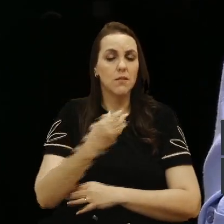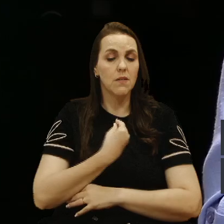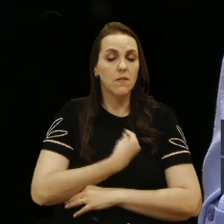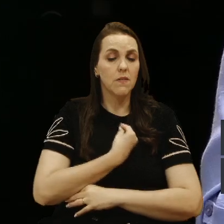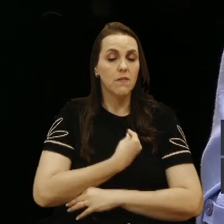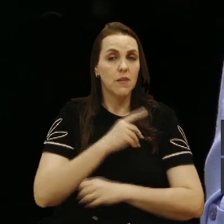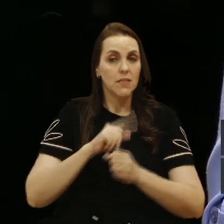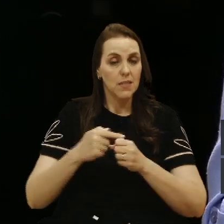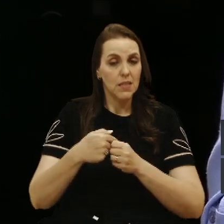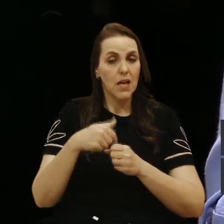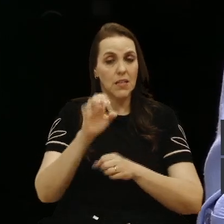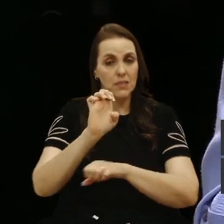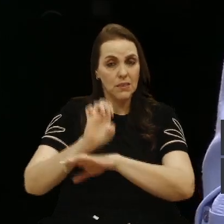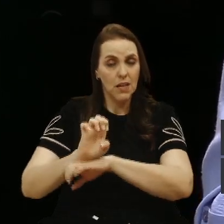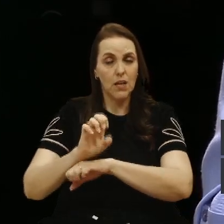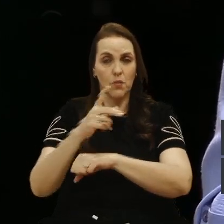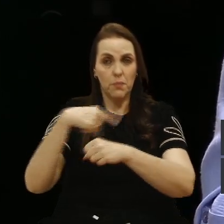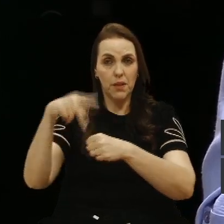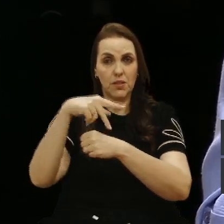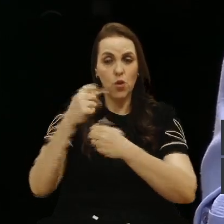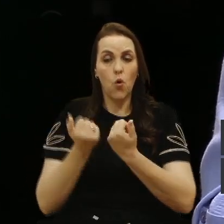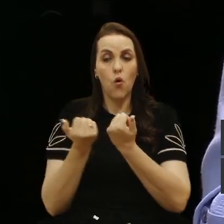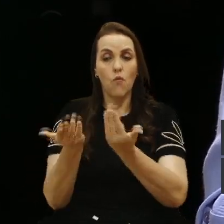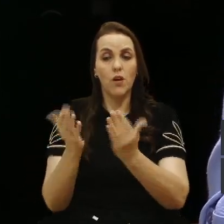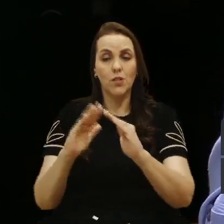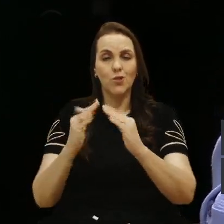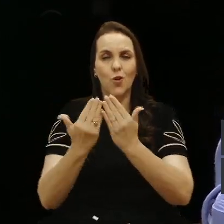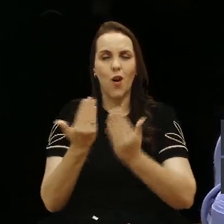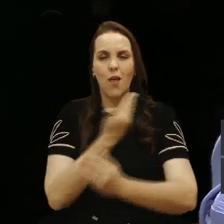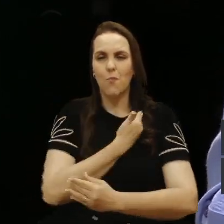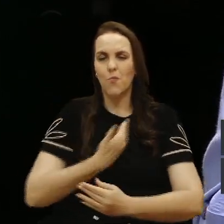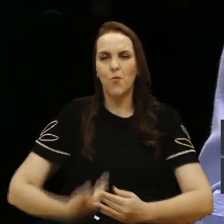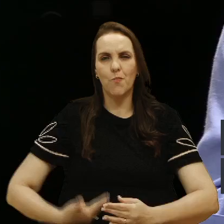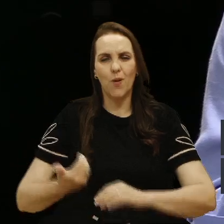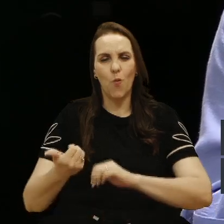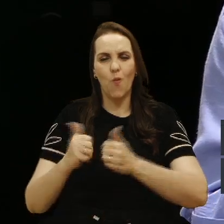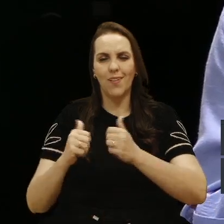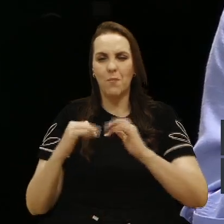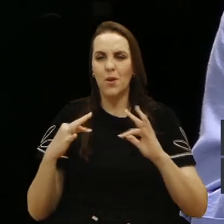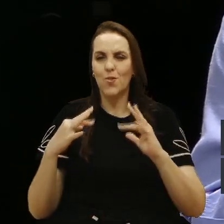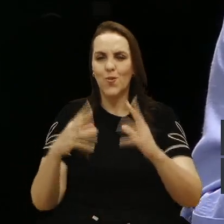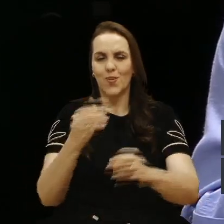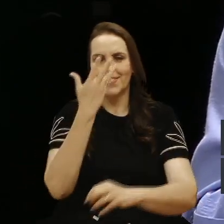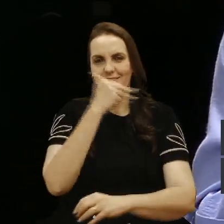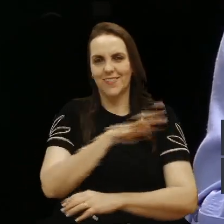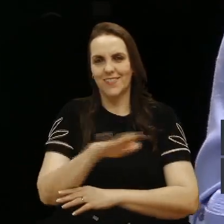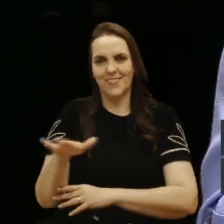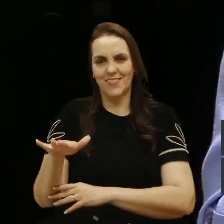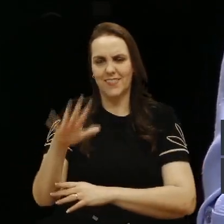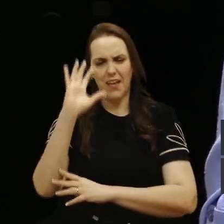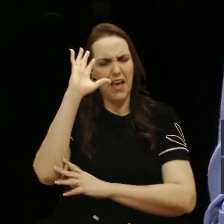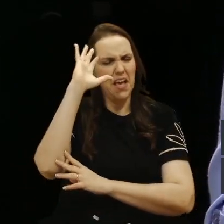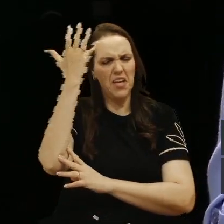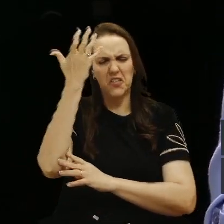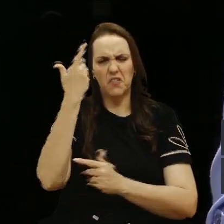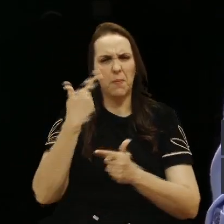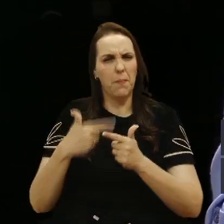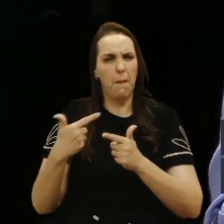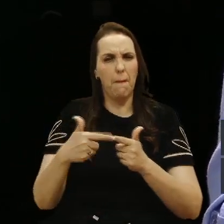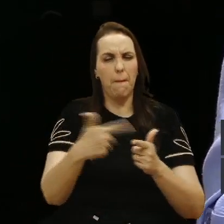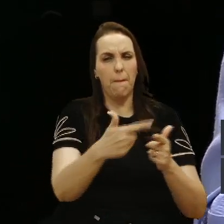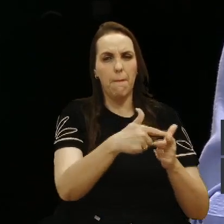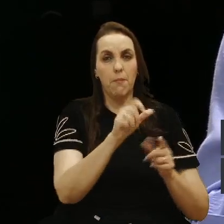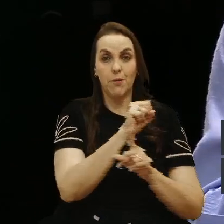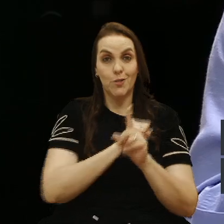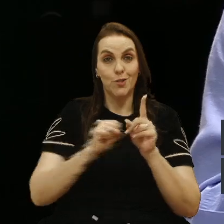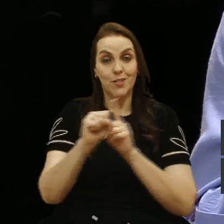num país que oferecesse uma escola pública de qualidade para todas as nossas crianças. Nós conseguiríamos resolver vários problemas sociais desde o